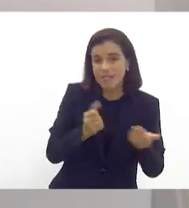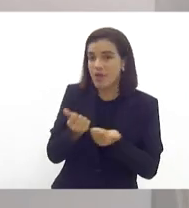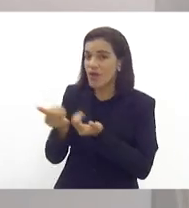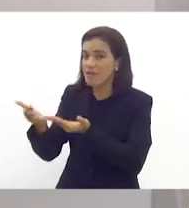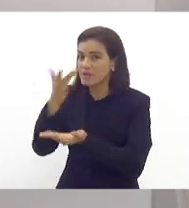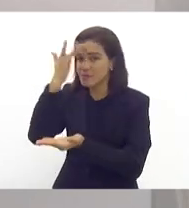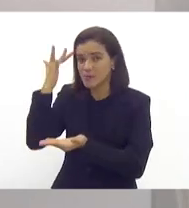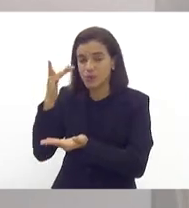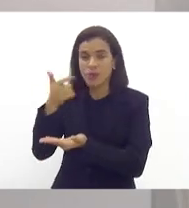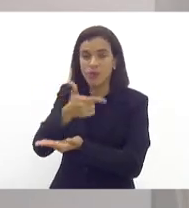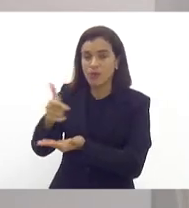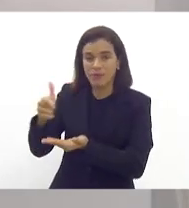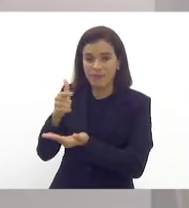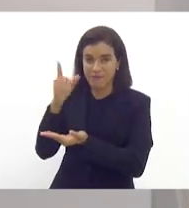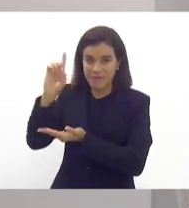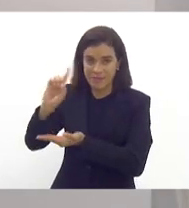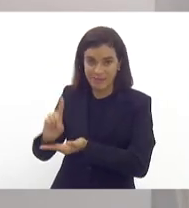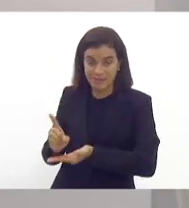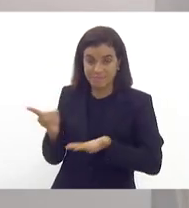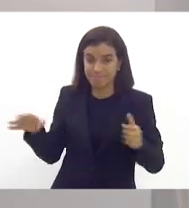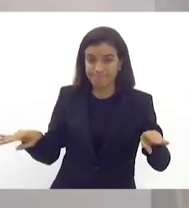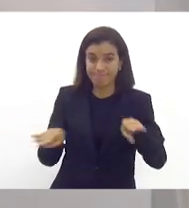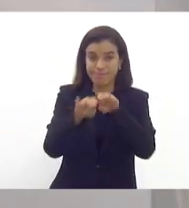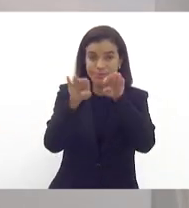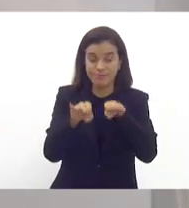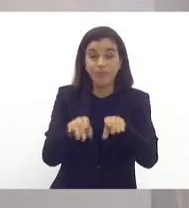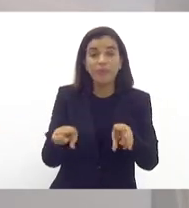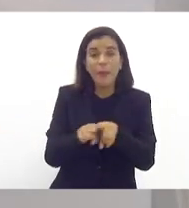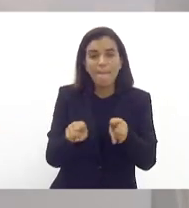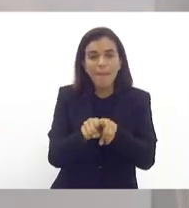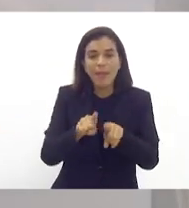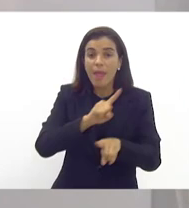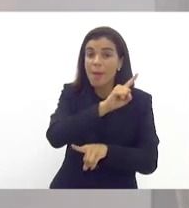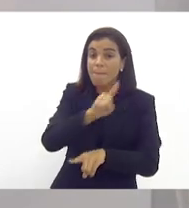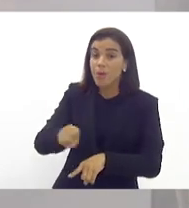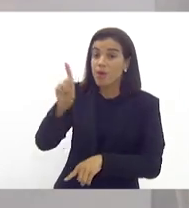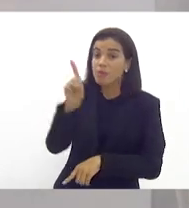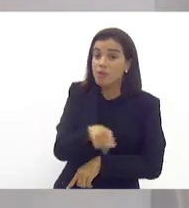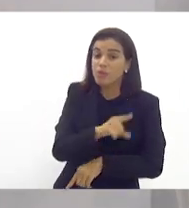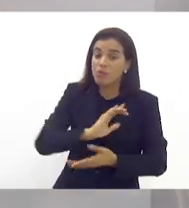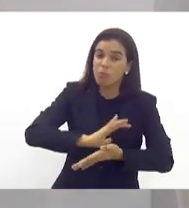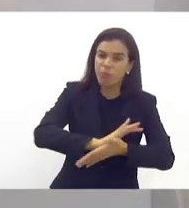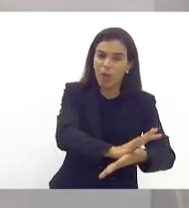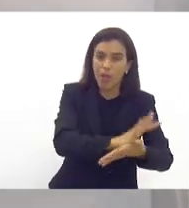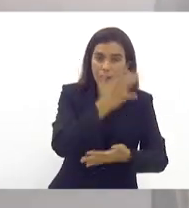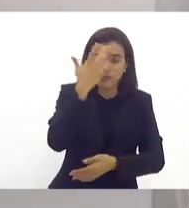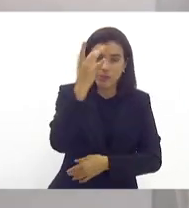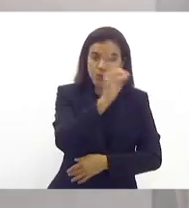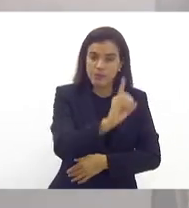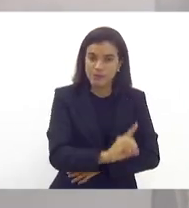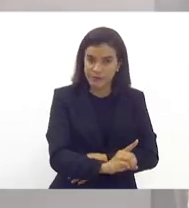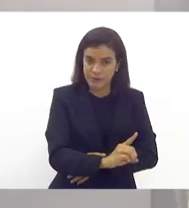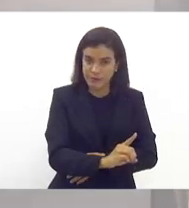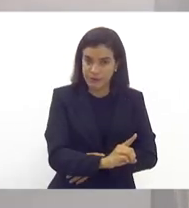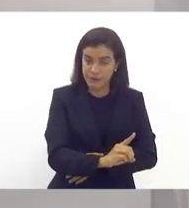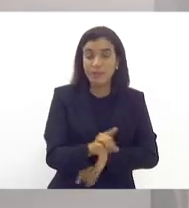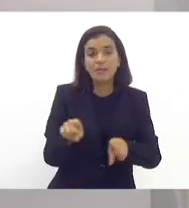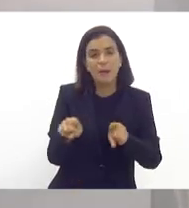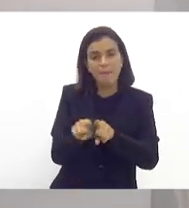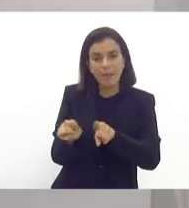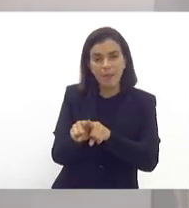artigo 23 diz que é vedado discriminar a pessoa com deficiência por qualquer motivo